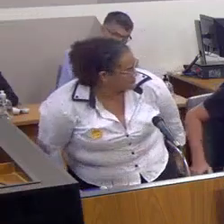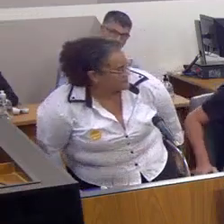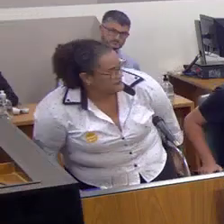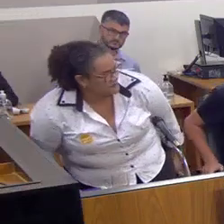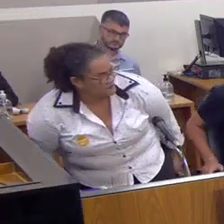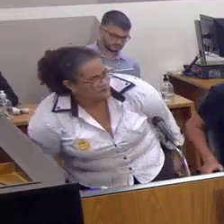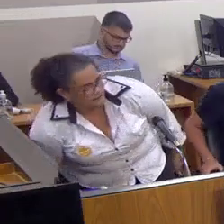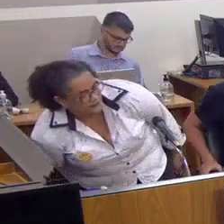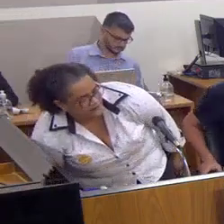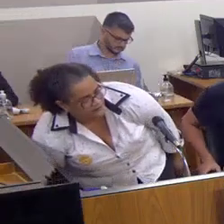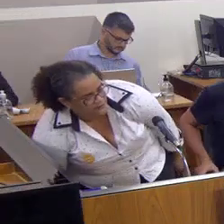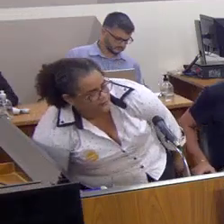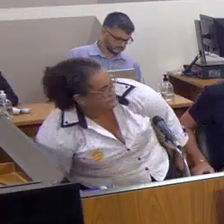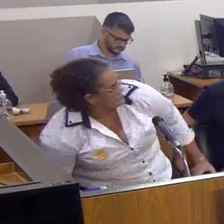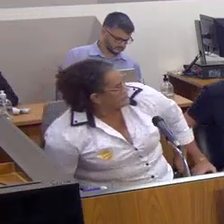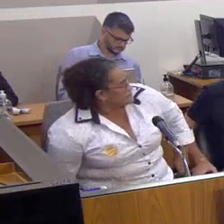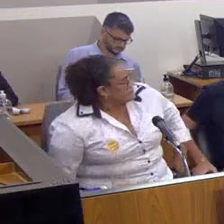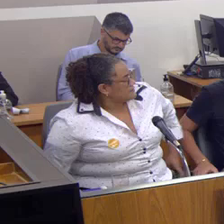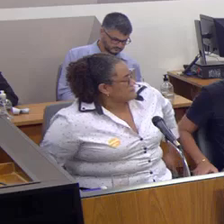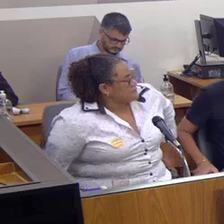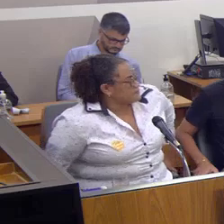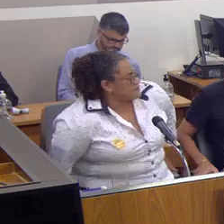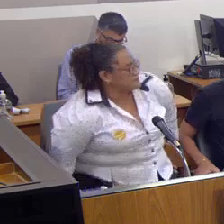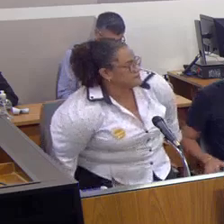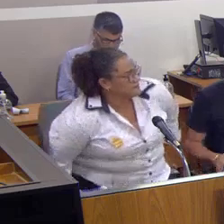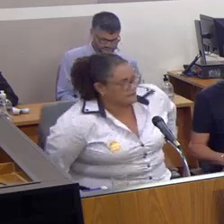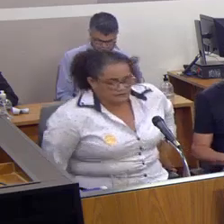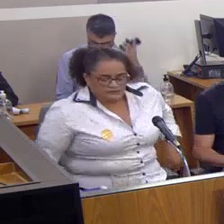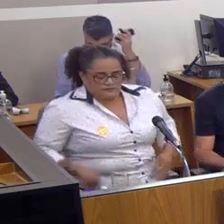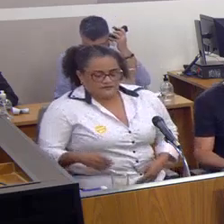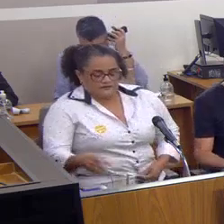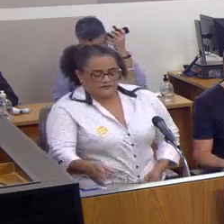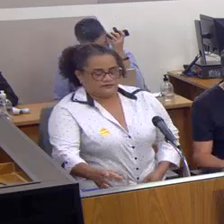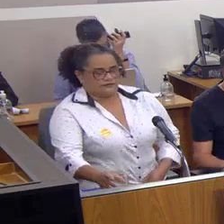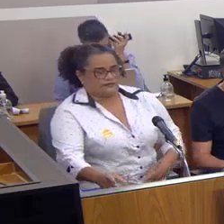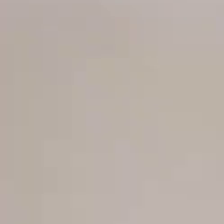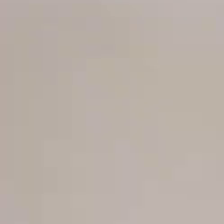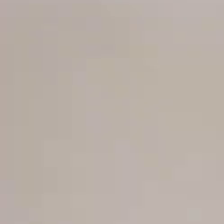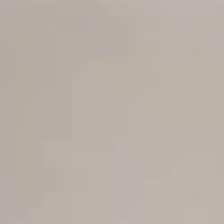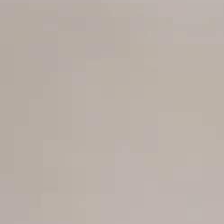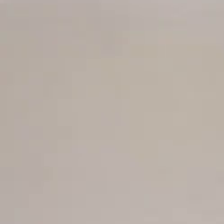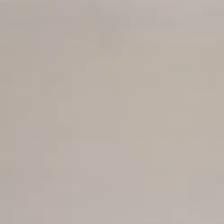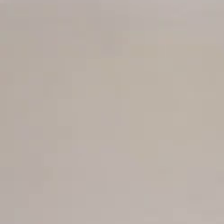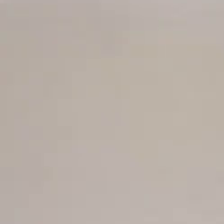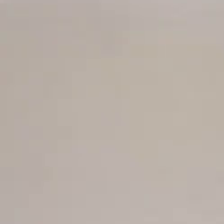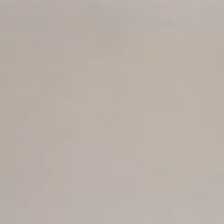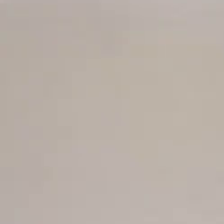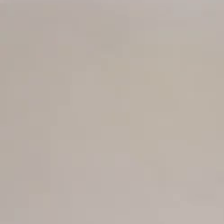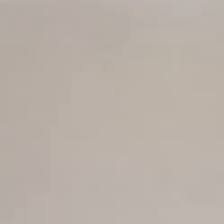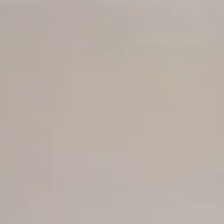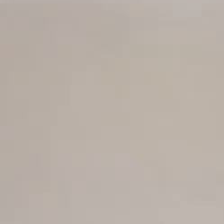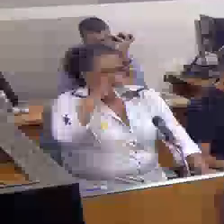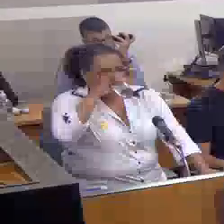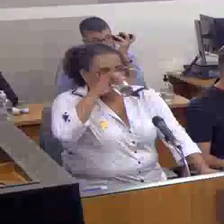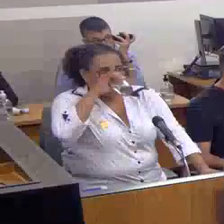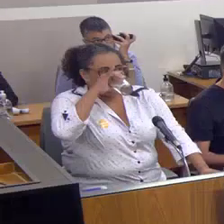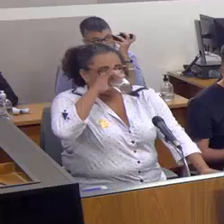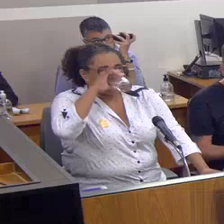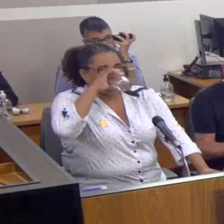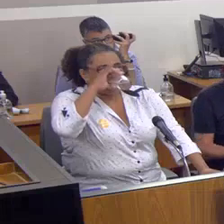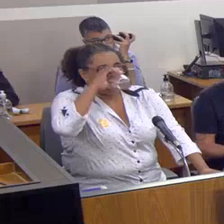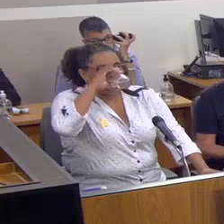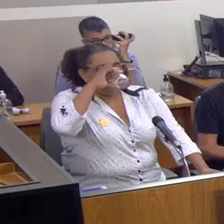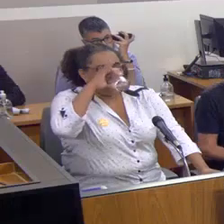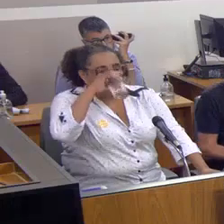passa a palavra agora para Edivania pimentão de Freitas moradora do distrito de Cachoeira do Campo município de Ouro Preto